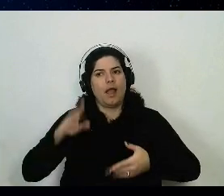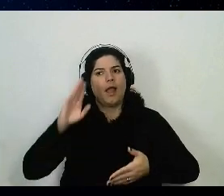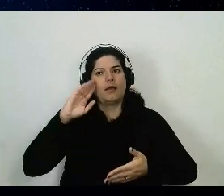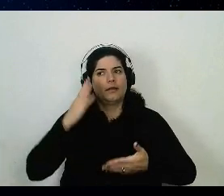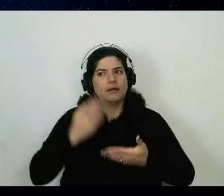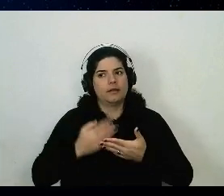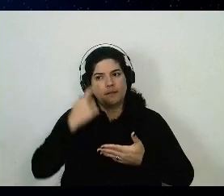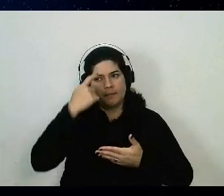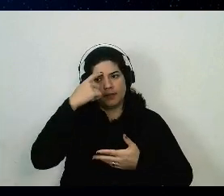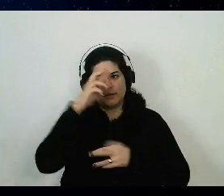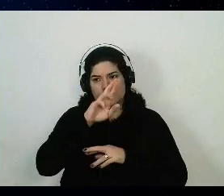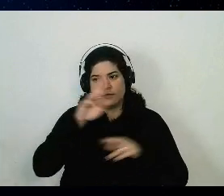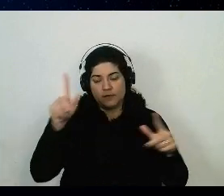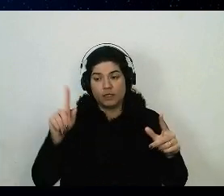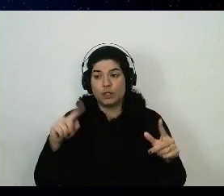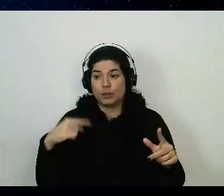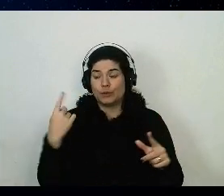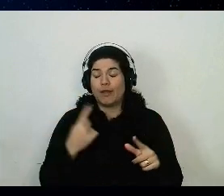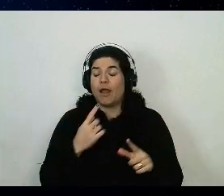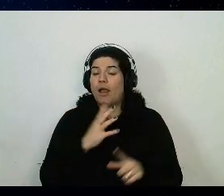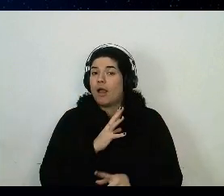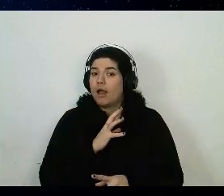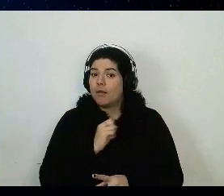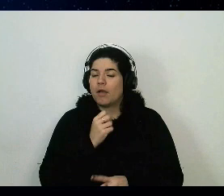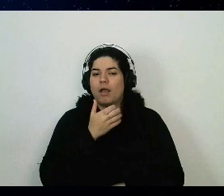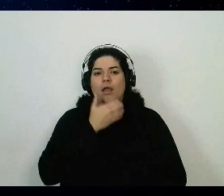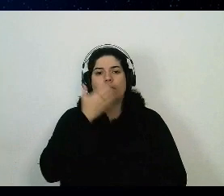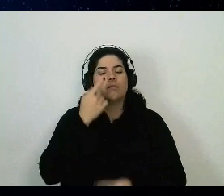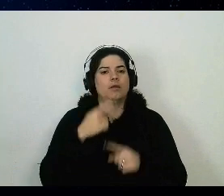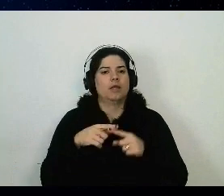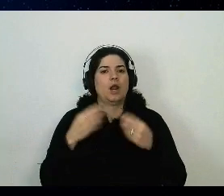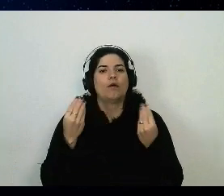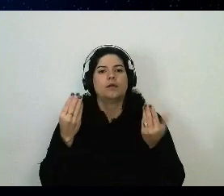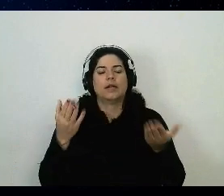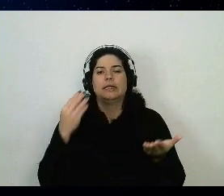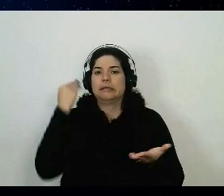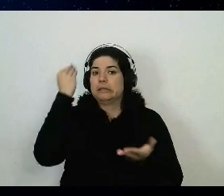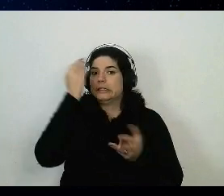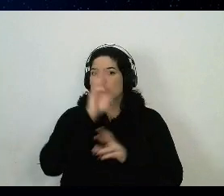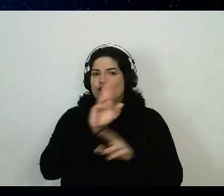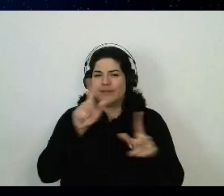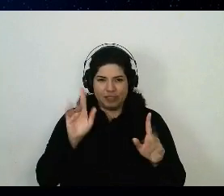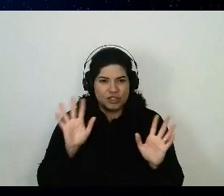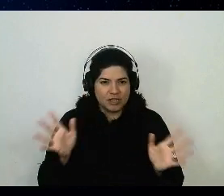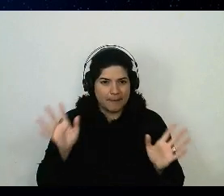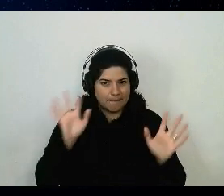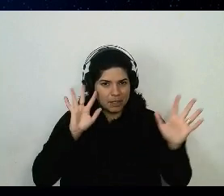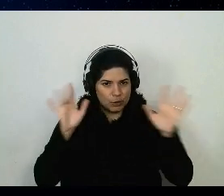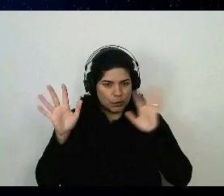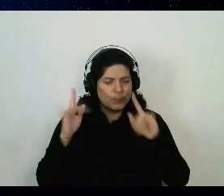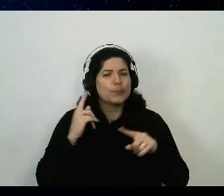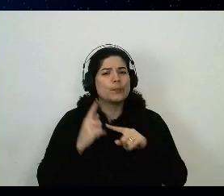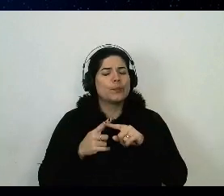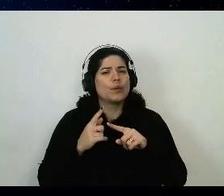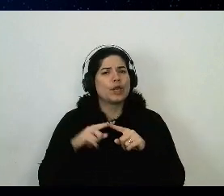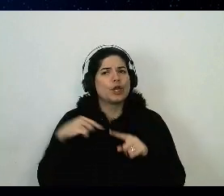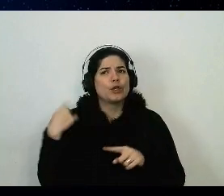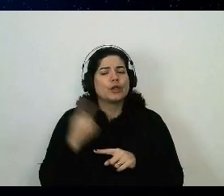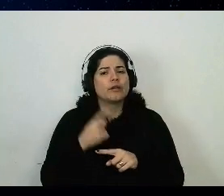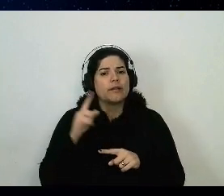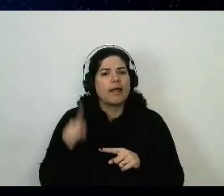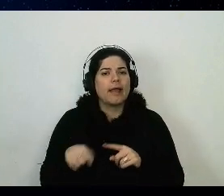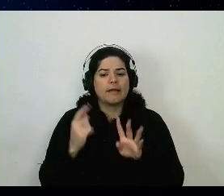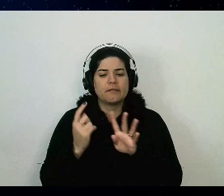E a gente é fã da Apple porque ela entrega uma experiência diferenciada. Já pararam para se perguntar por que a gente fica numa